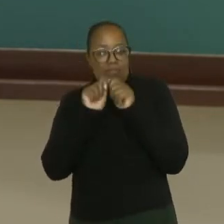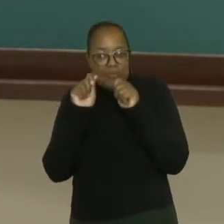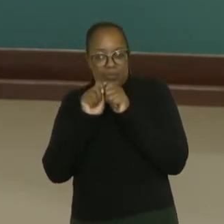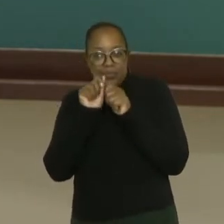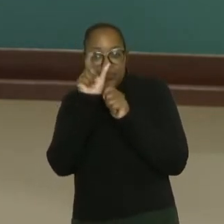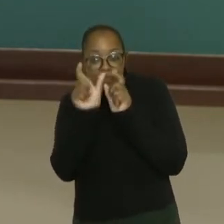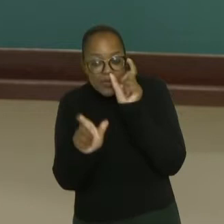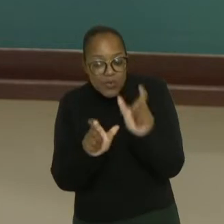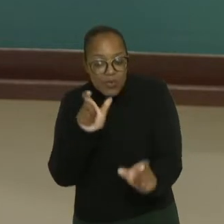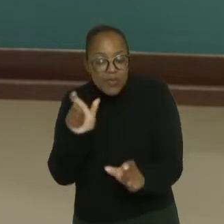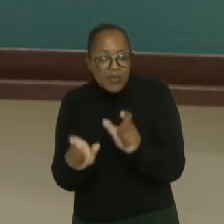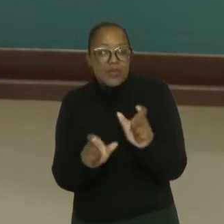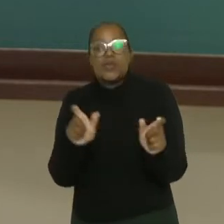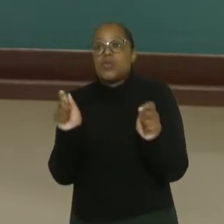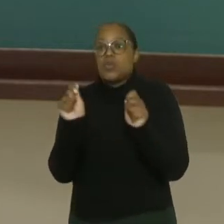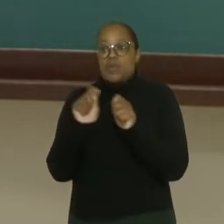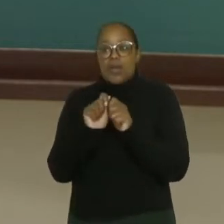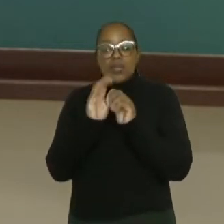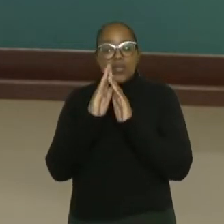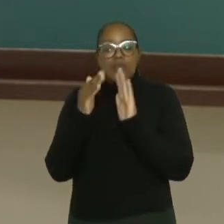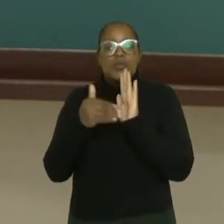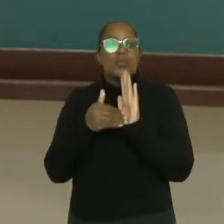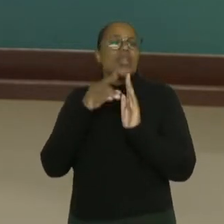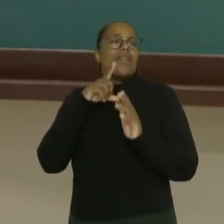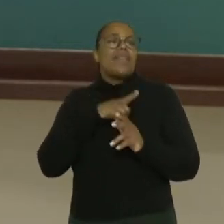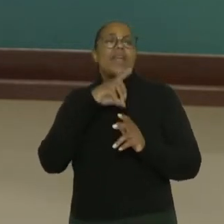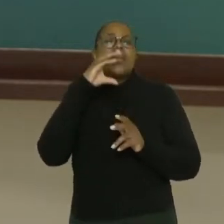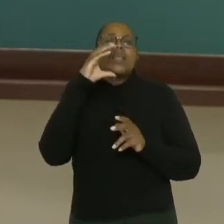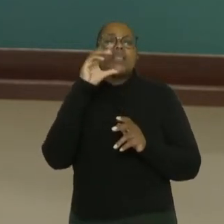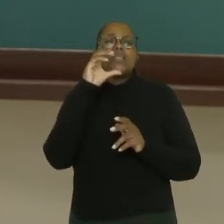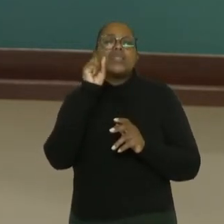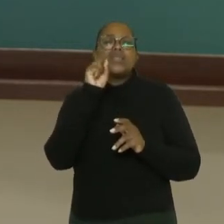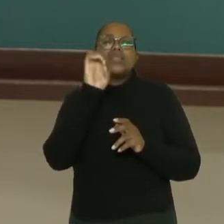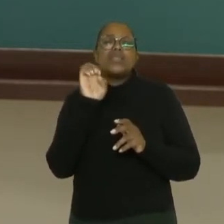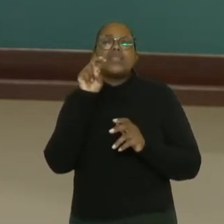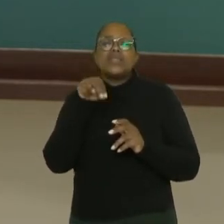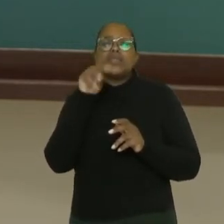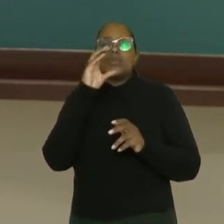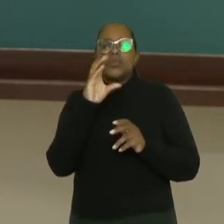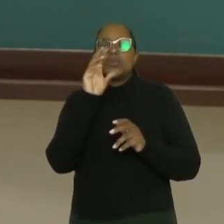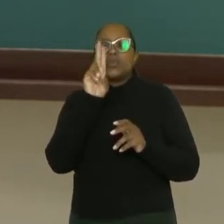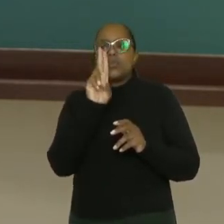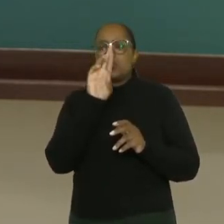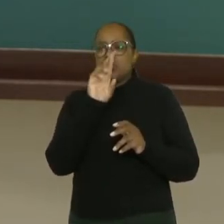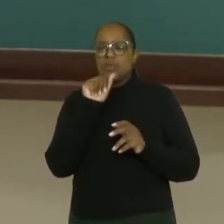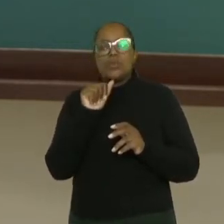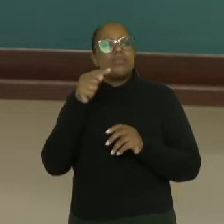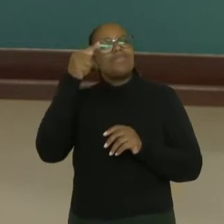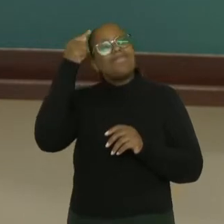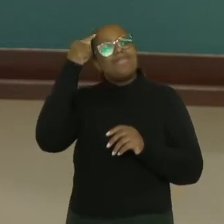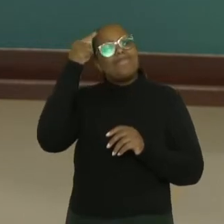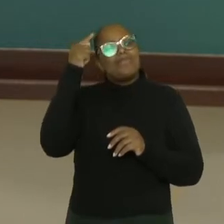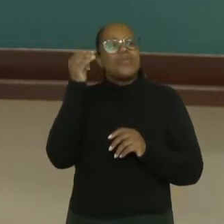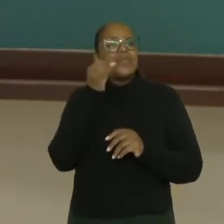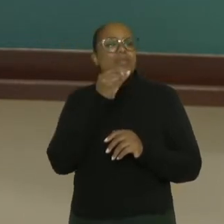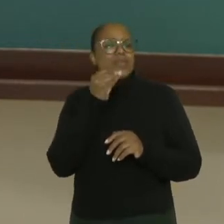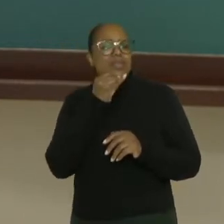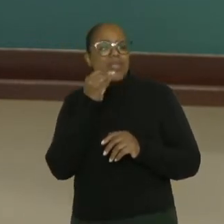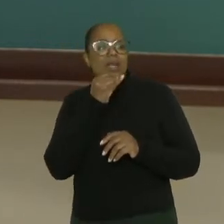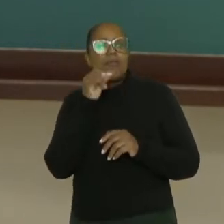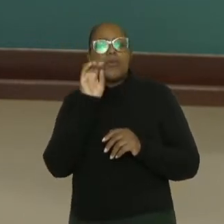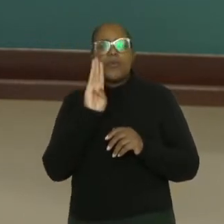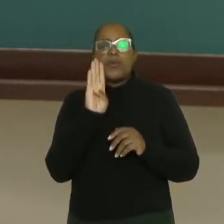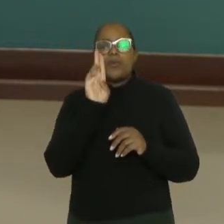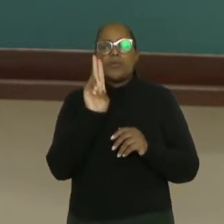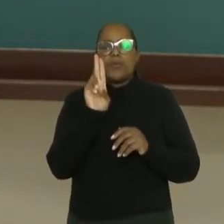a censura, vão exercer um machucado simbólico ali. Então, pensem nesse exemplo do bullying, que